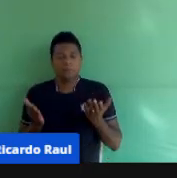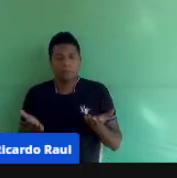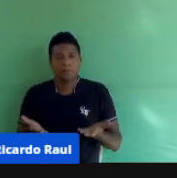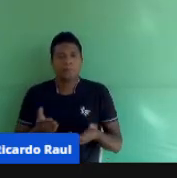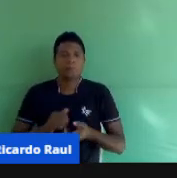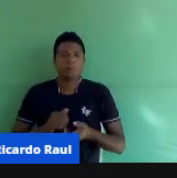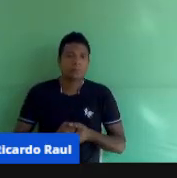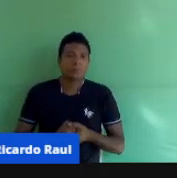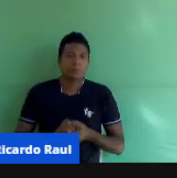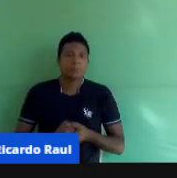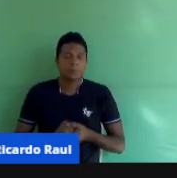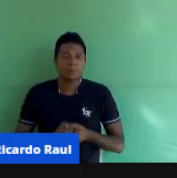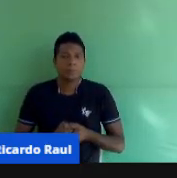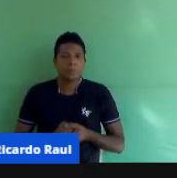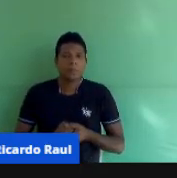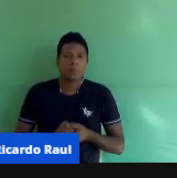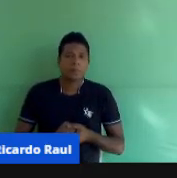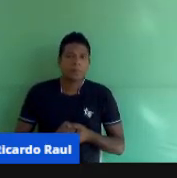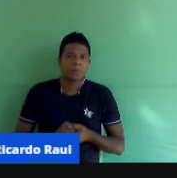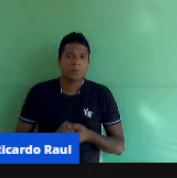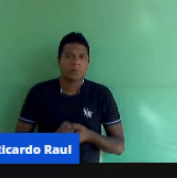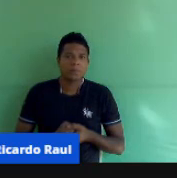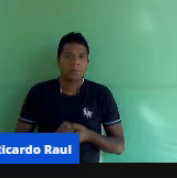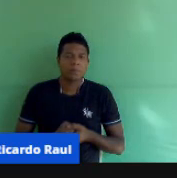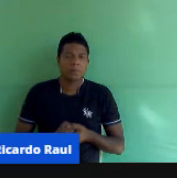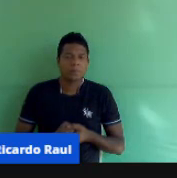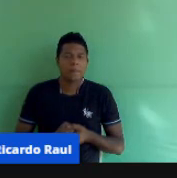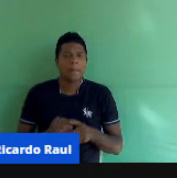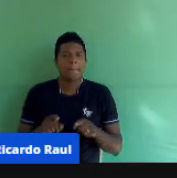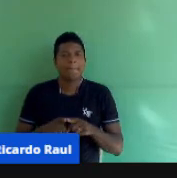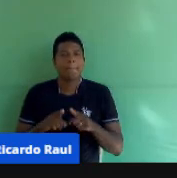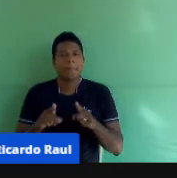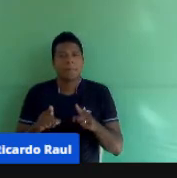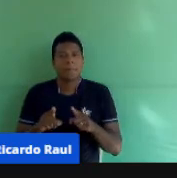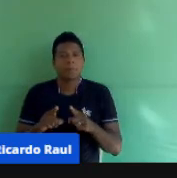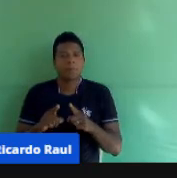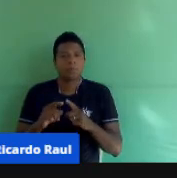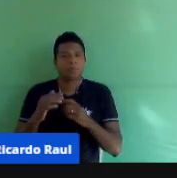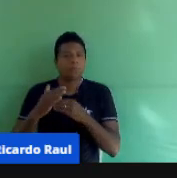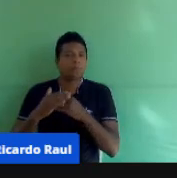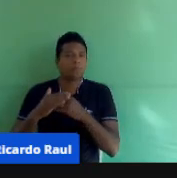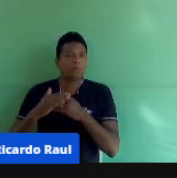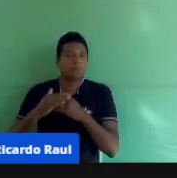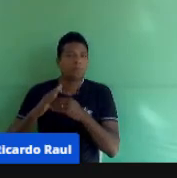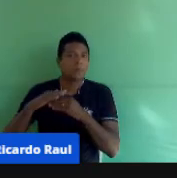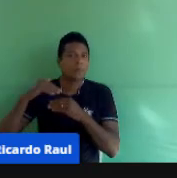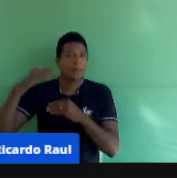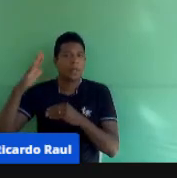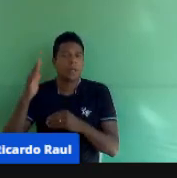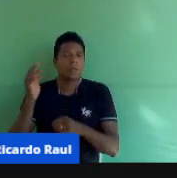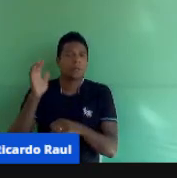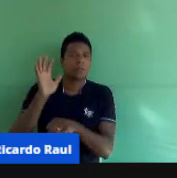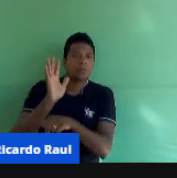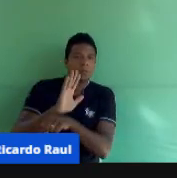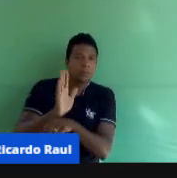momento de lazer, mas ela precisa extrapolar. Então, o que eu estou querendo dizer é que